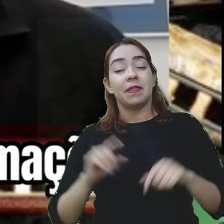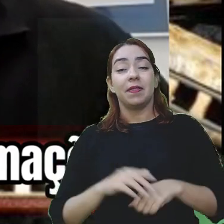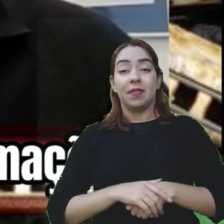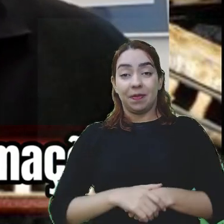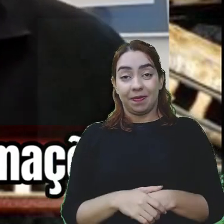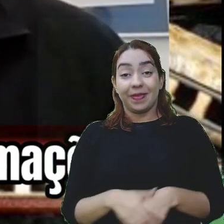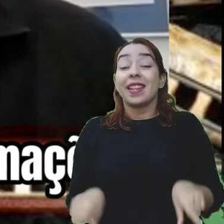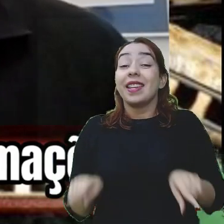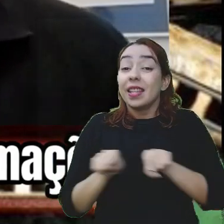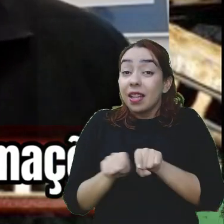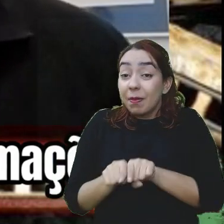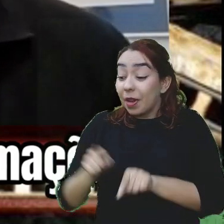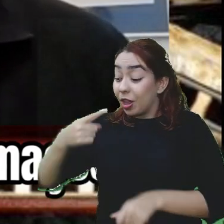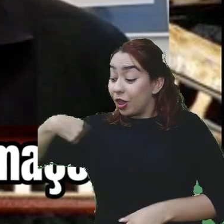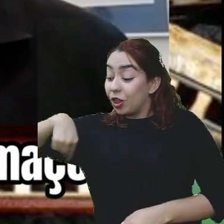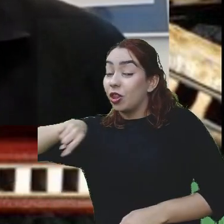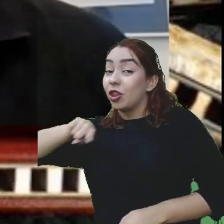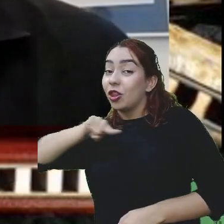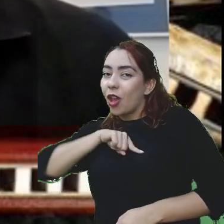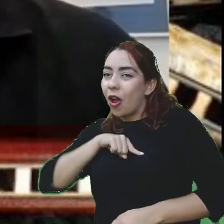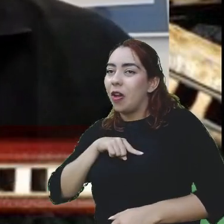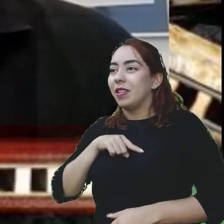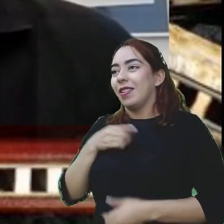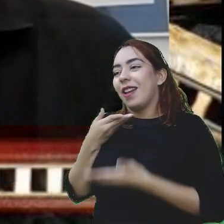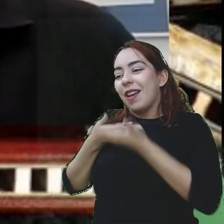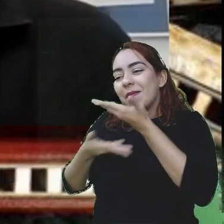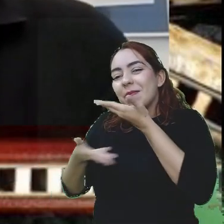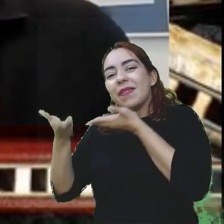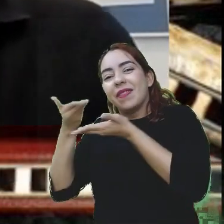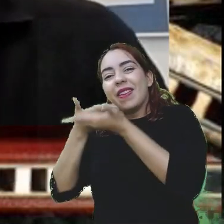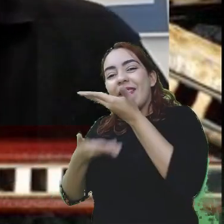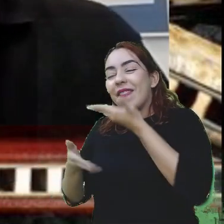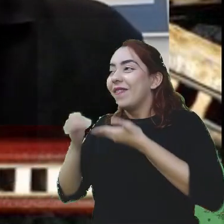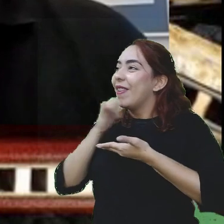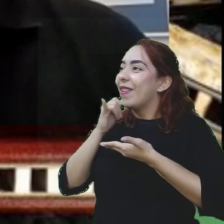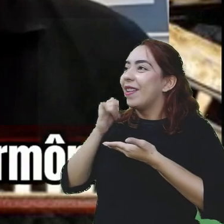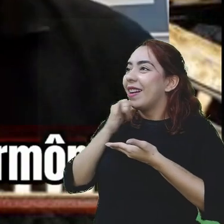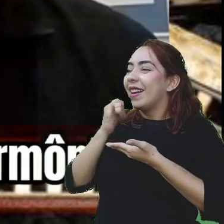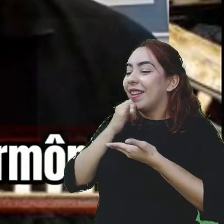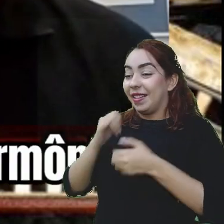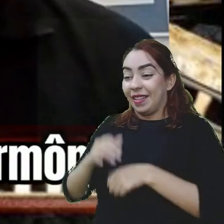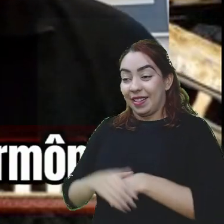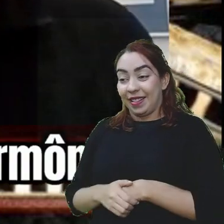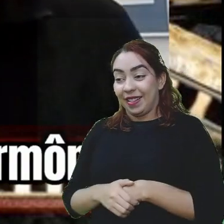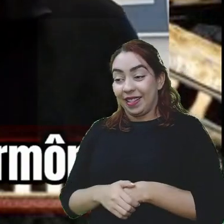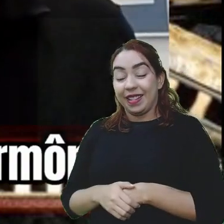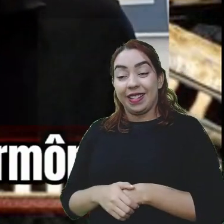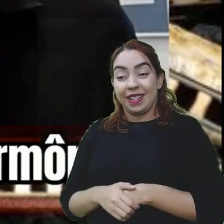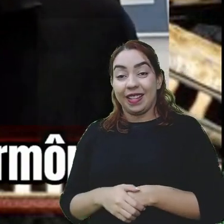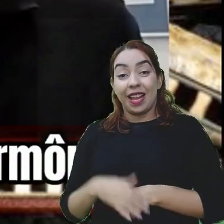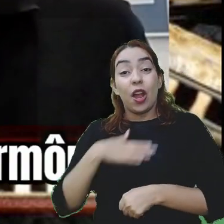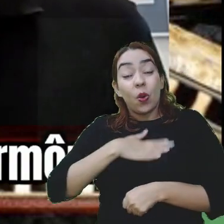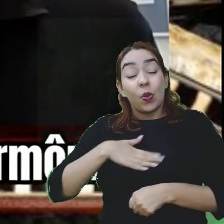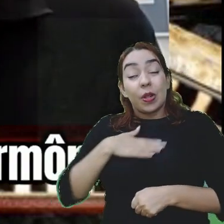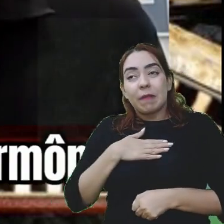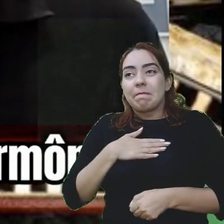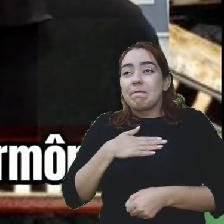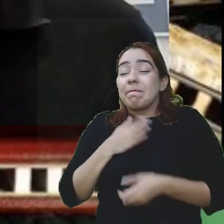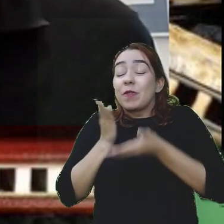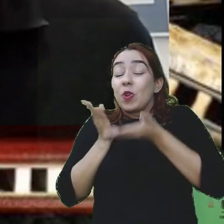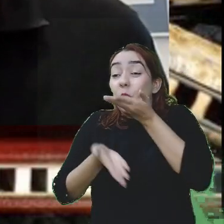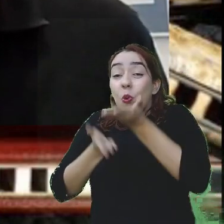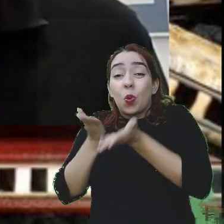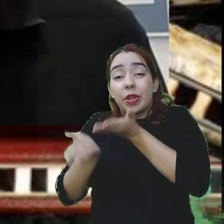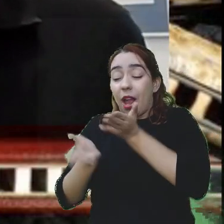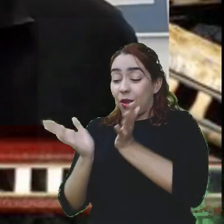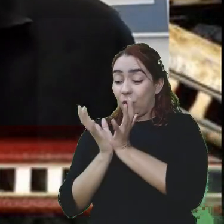nos encontrarmos e trocarmos as informações. Você falou uma coisa que eu gosto muito de falar. O cuidado que a gente teve no Fórum Harmônicas